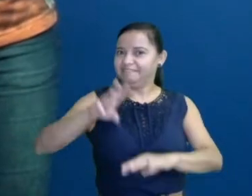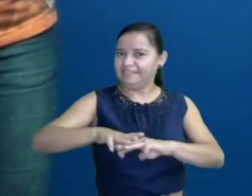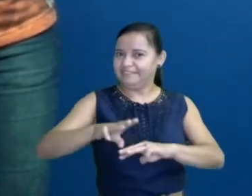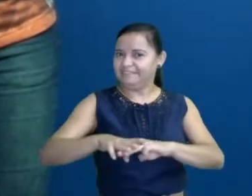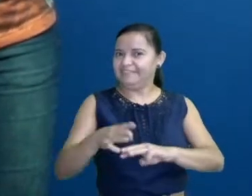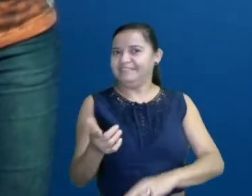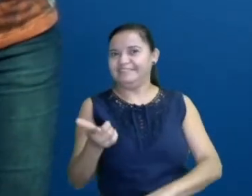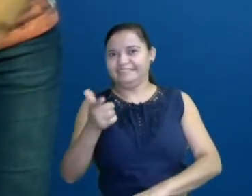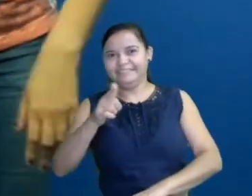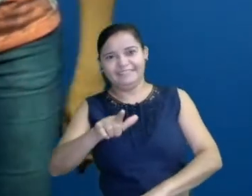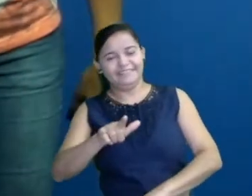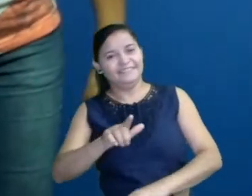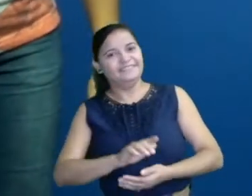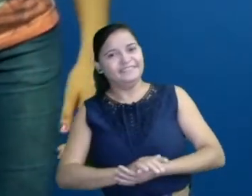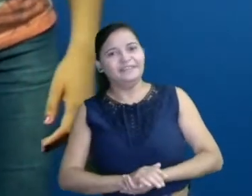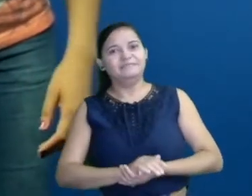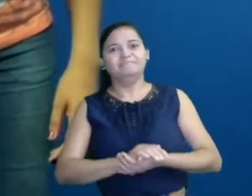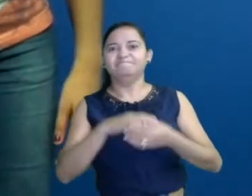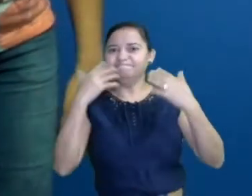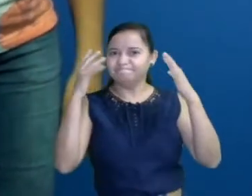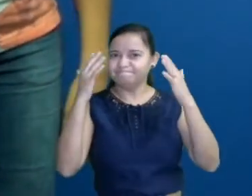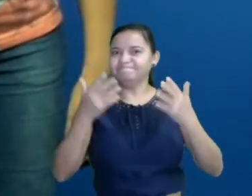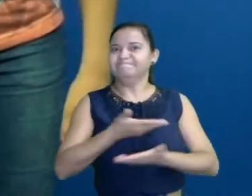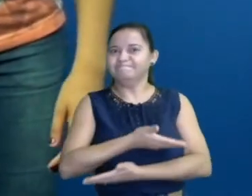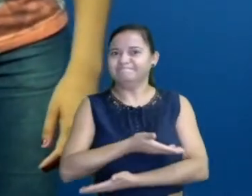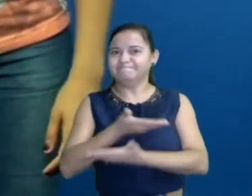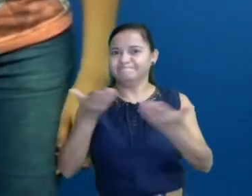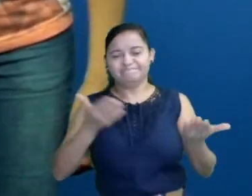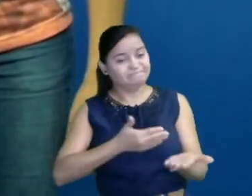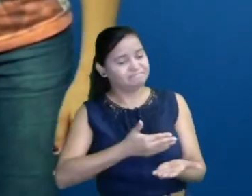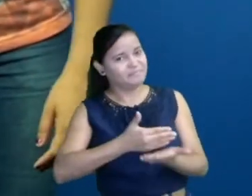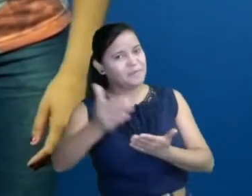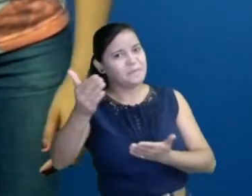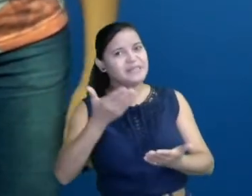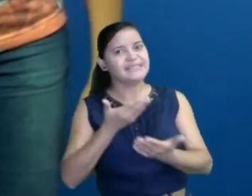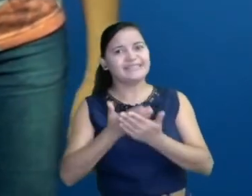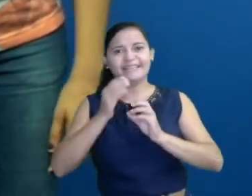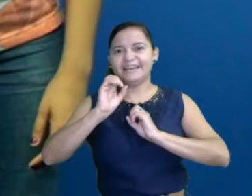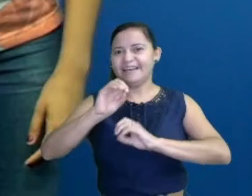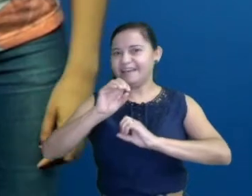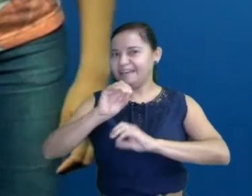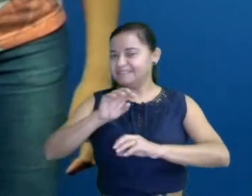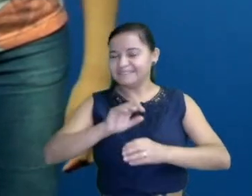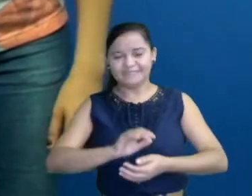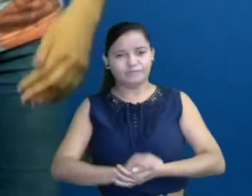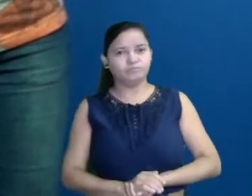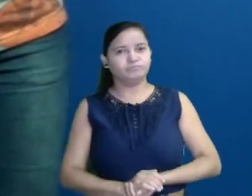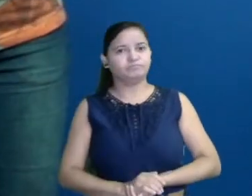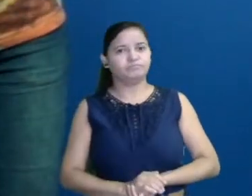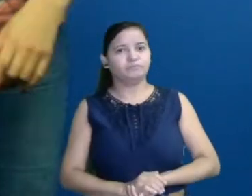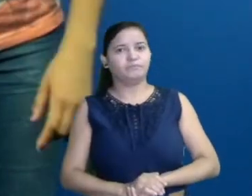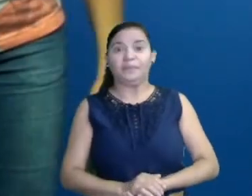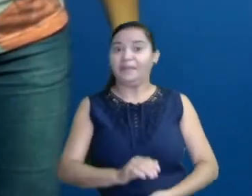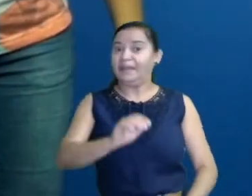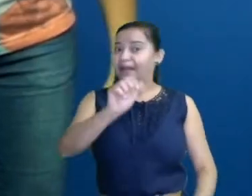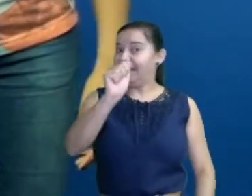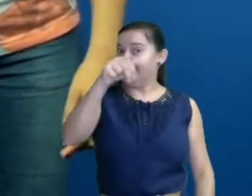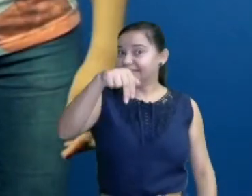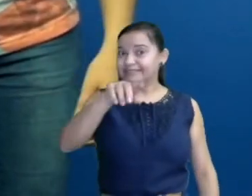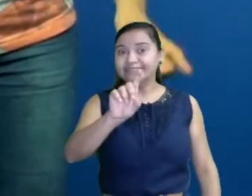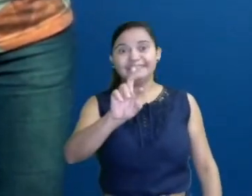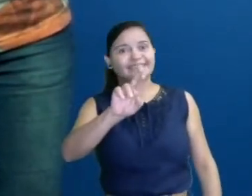então a minha Saudação Para vocês e vamos iniciar a aula de hoje porque eu